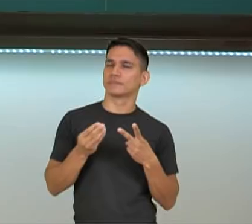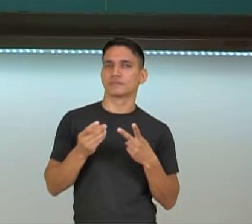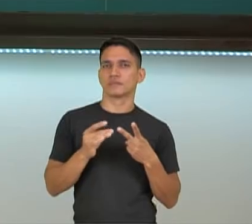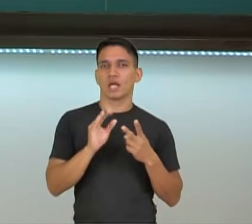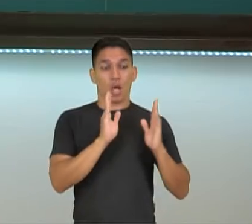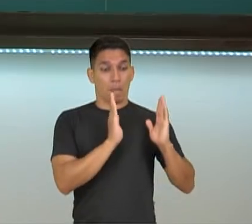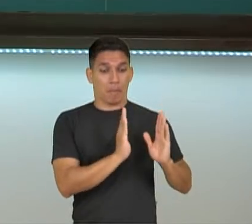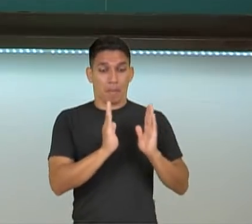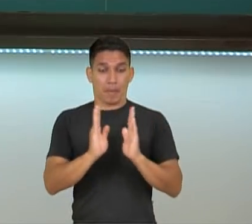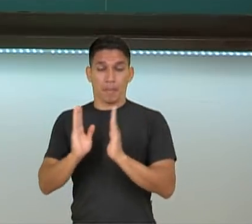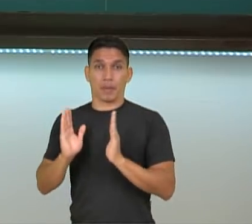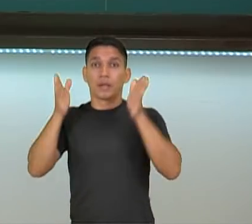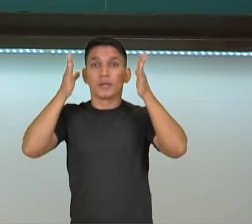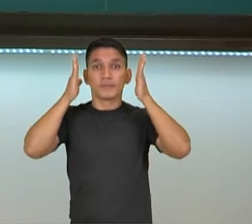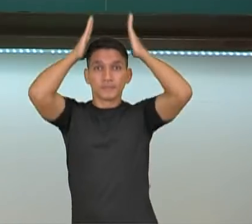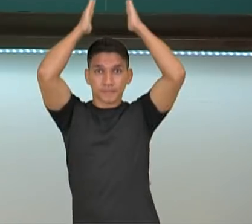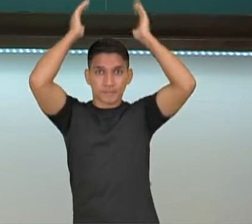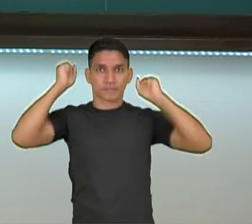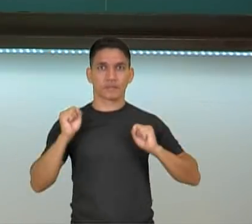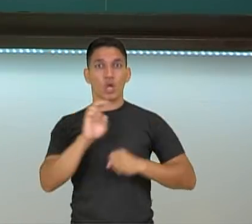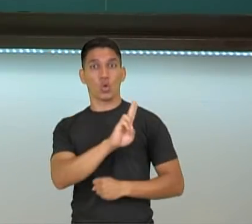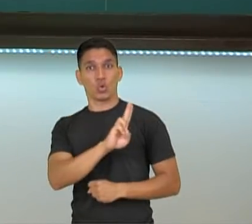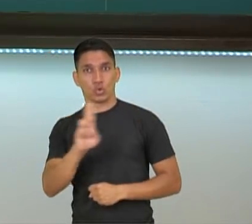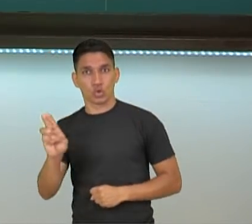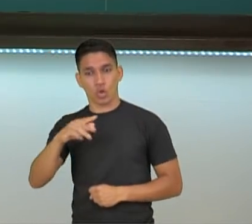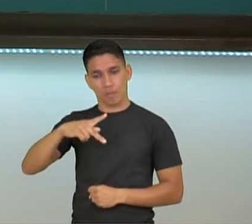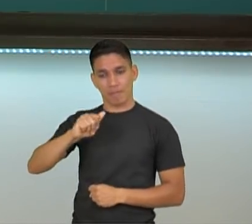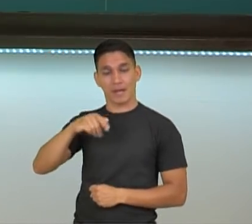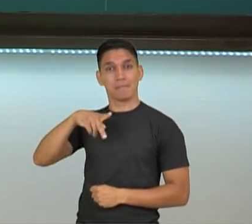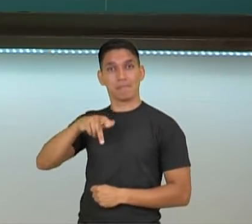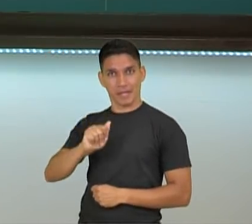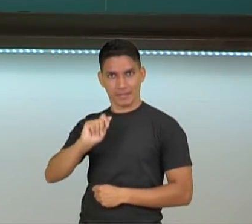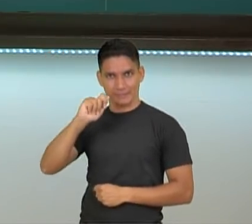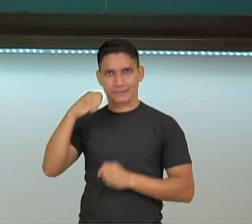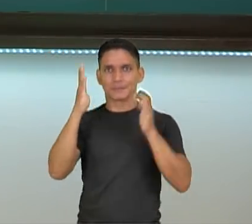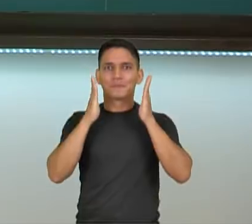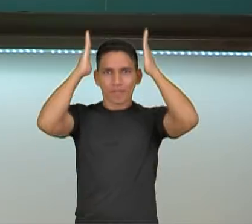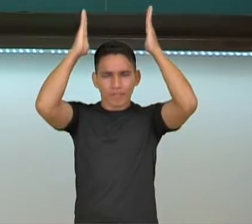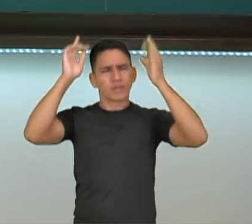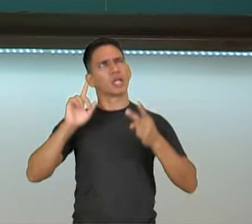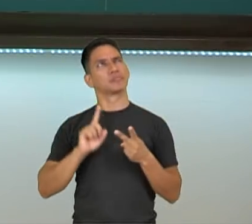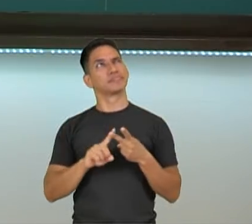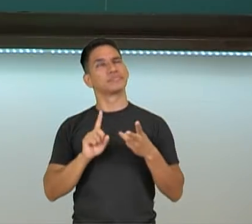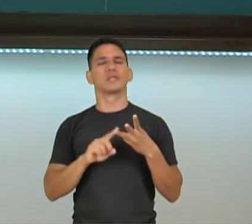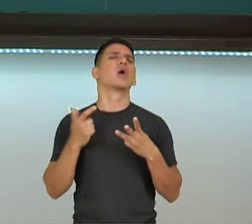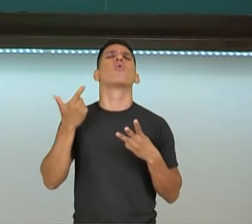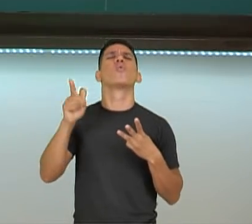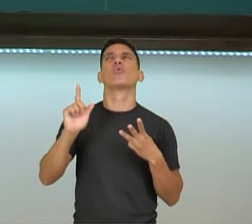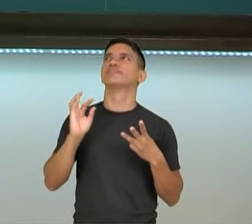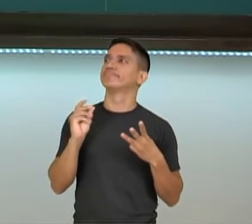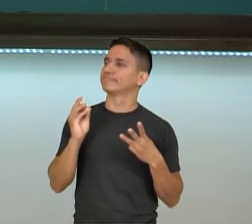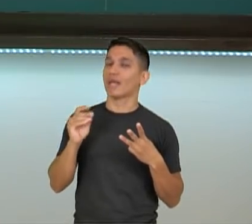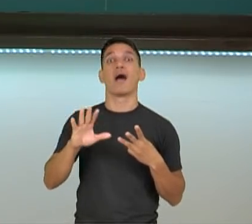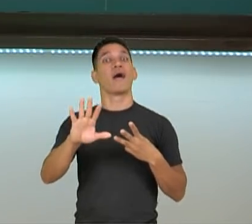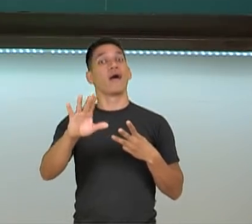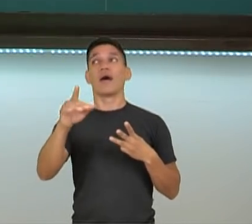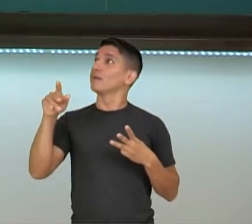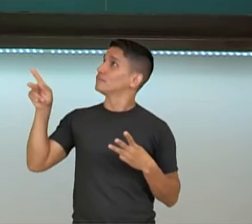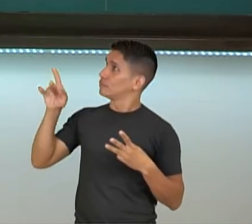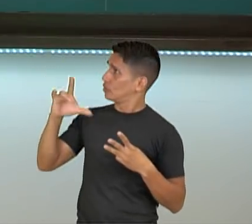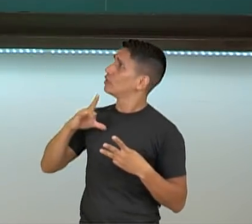ordem dos papas, né? No nome dos papas, na nomeação dos papas. Onde mais? Onde será? Ah, professora, eu